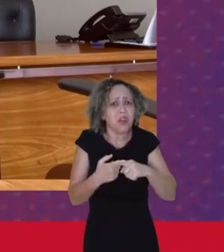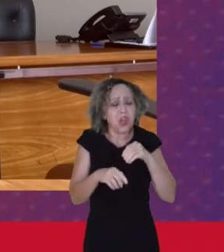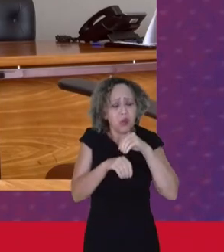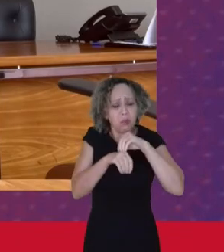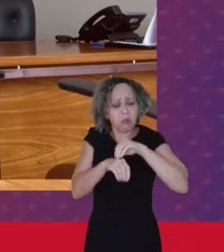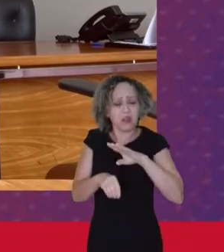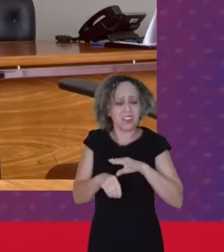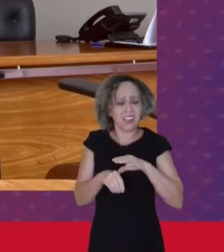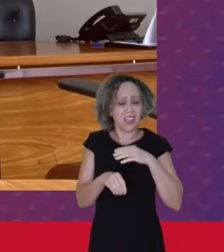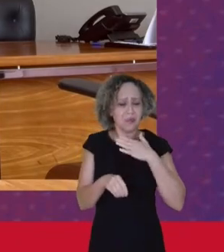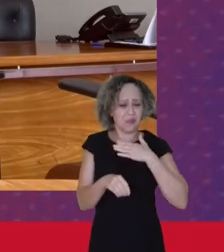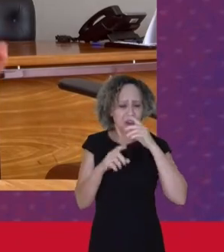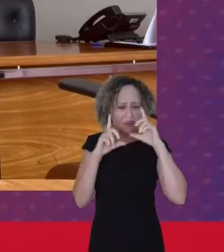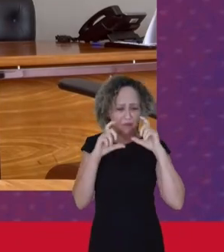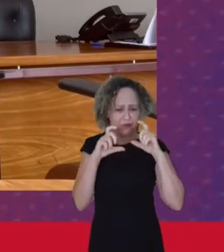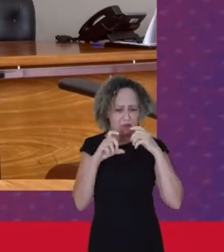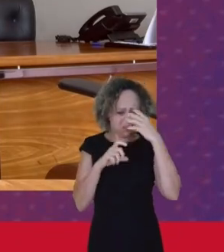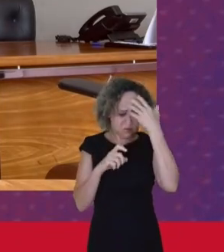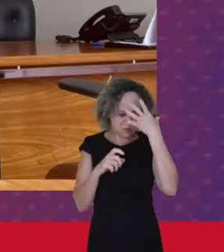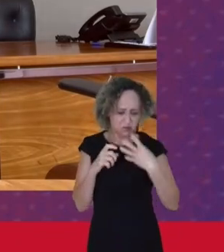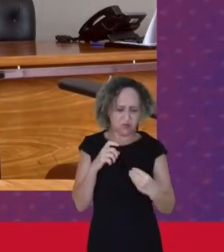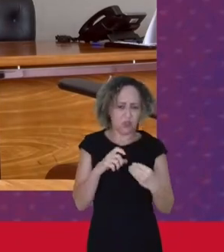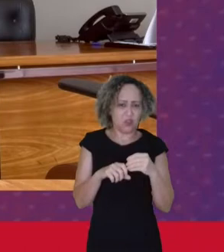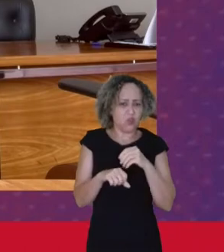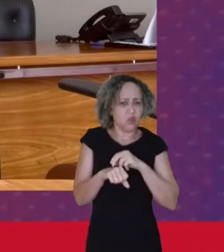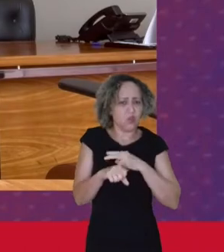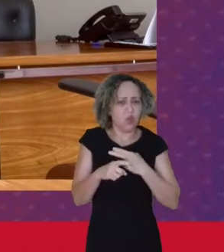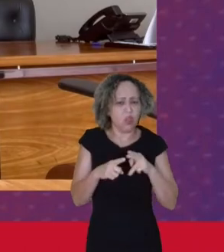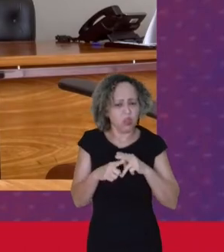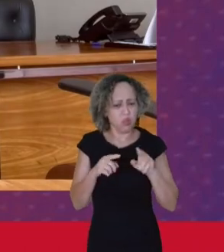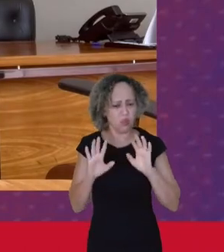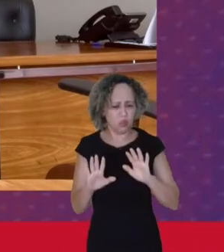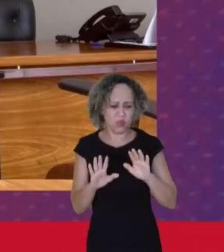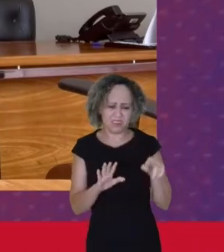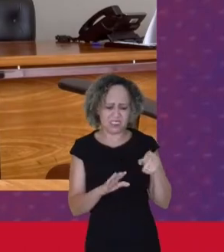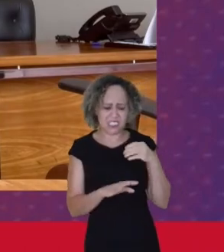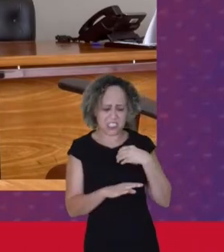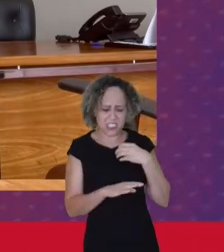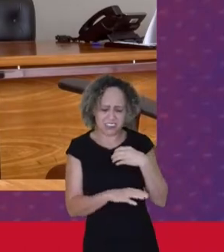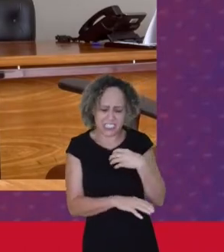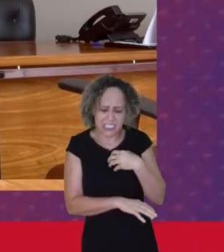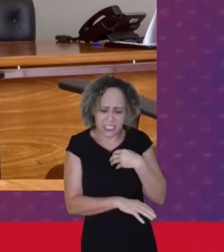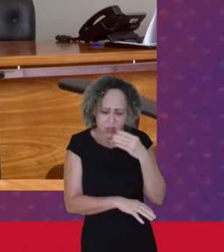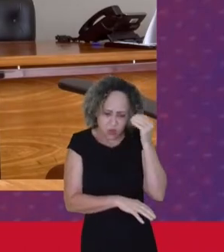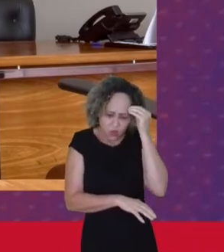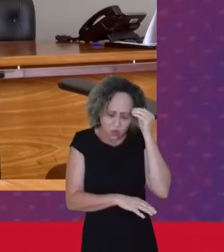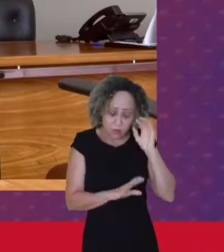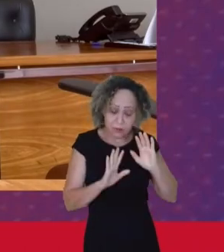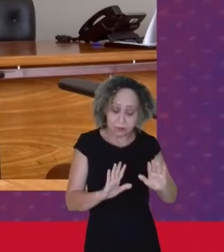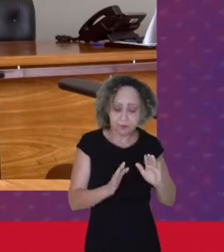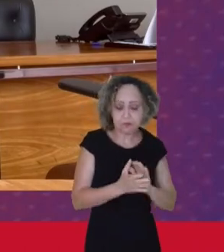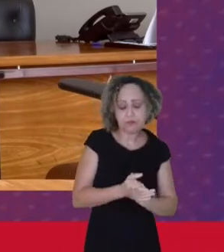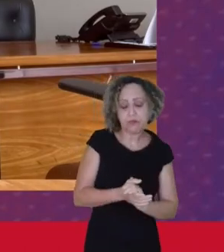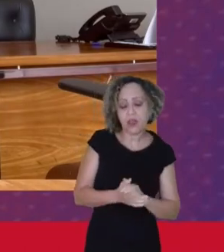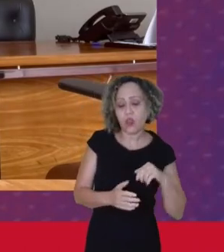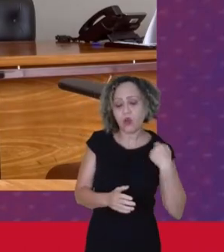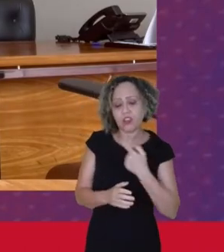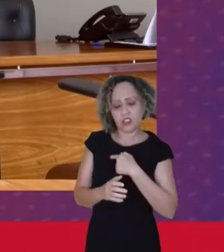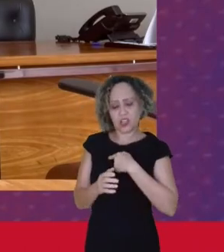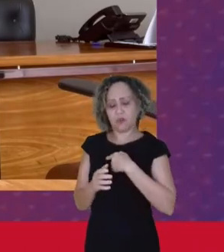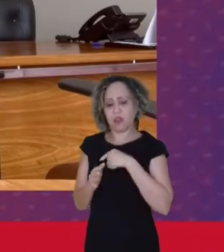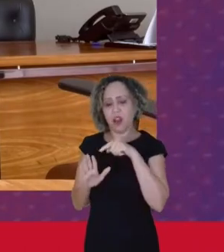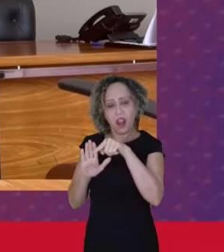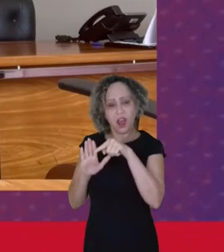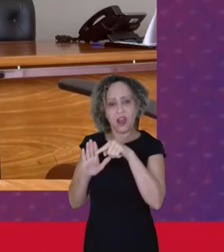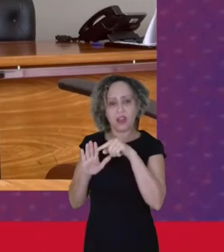política de educação e de direitos humanos nas redes sociais, onde a gente tinha uma página no Facebook e no Instagram que a gente